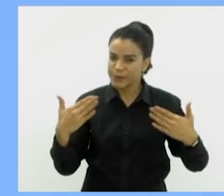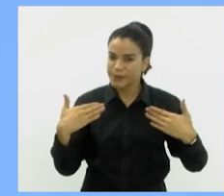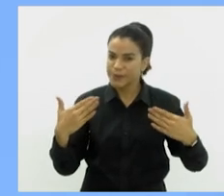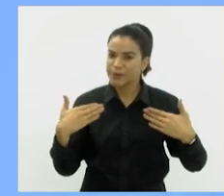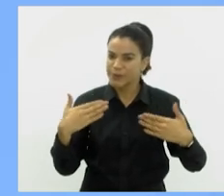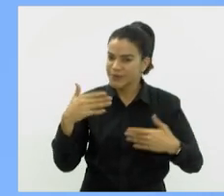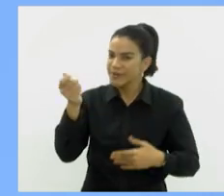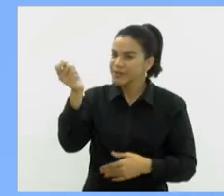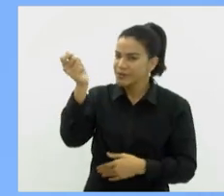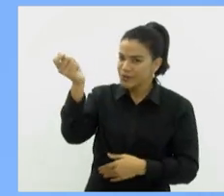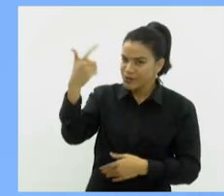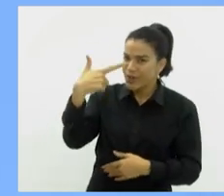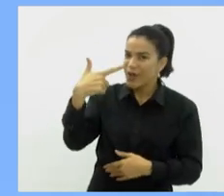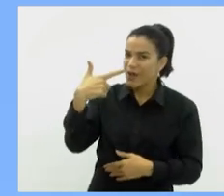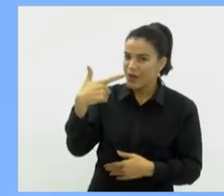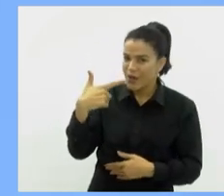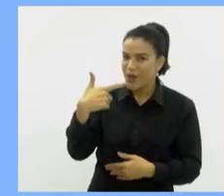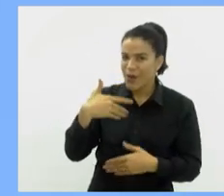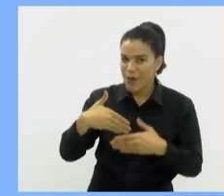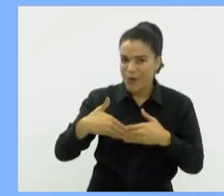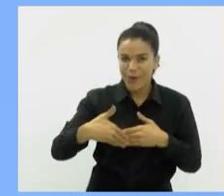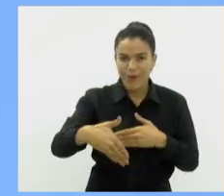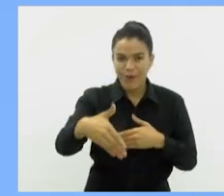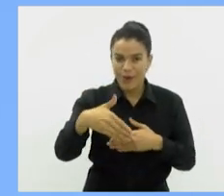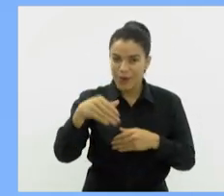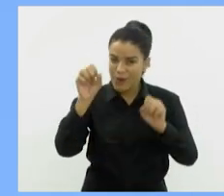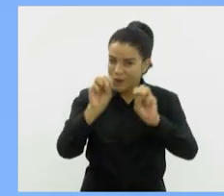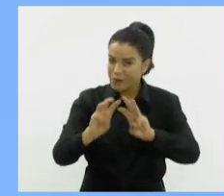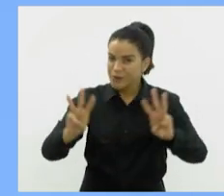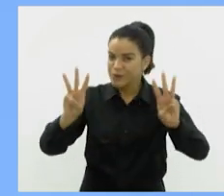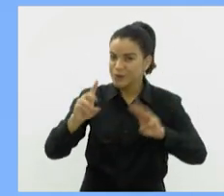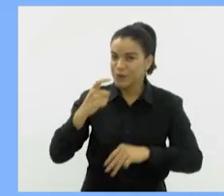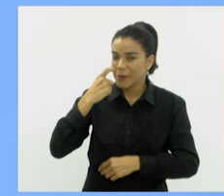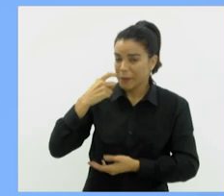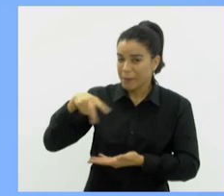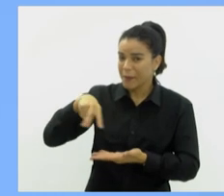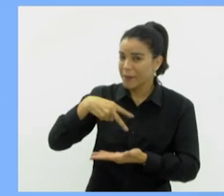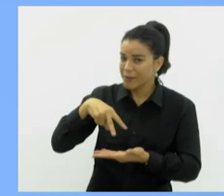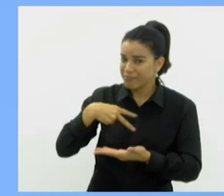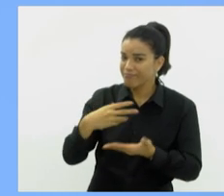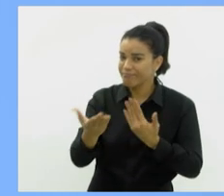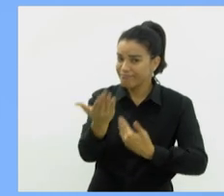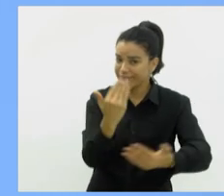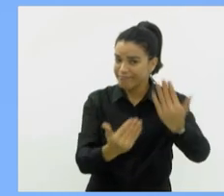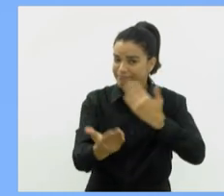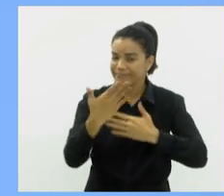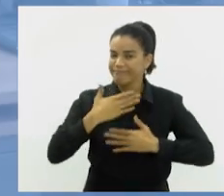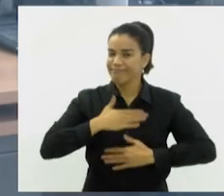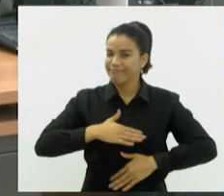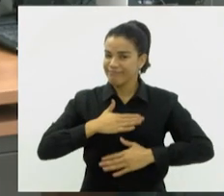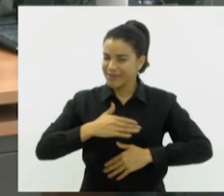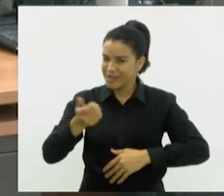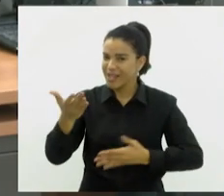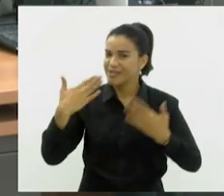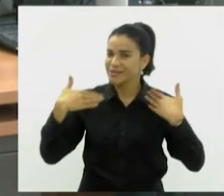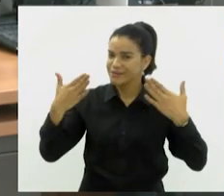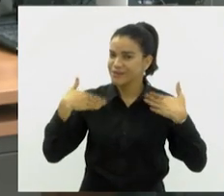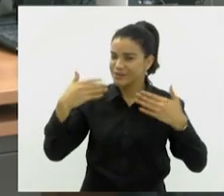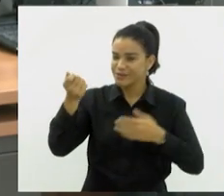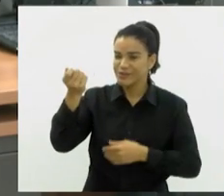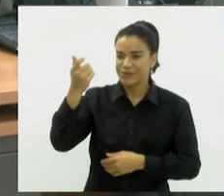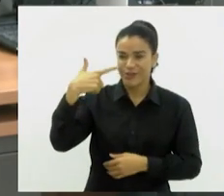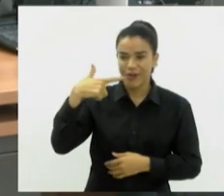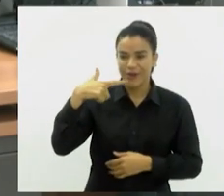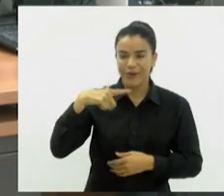muito sol ainda no final de semana o pessoal que vai ao show da Dona pode vir com tranquilidade que deve ter sol Obrigada